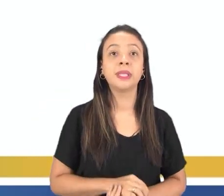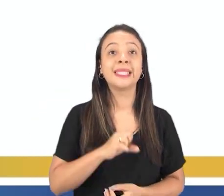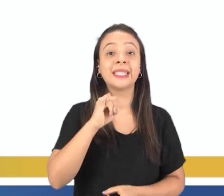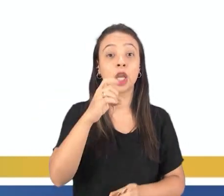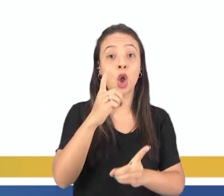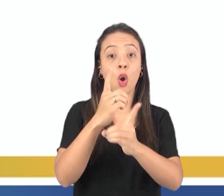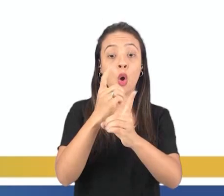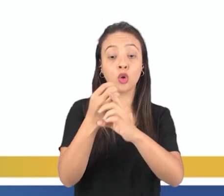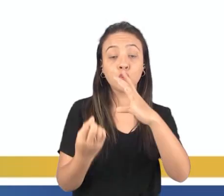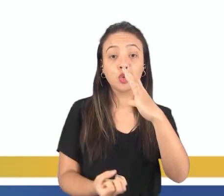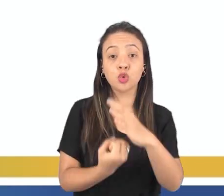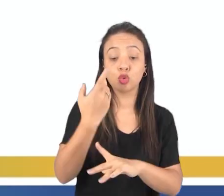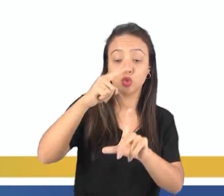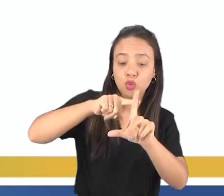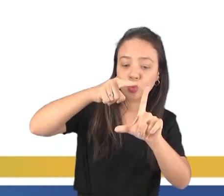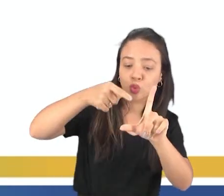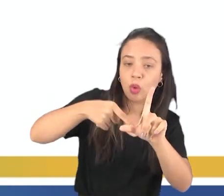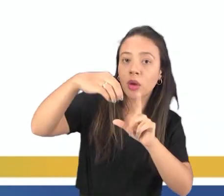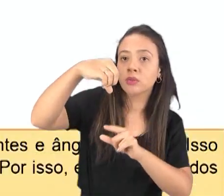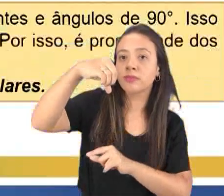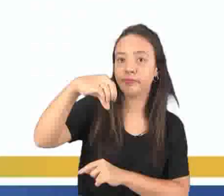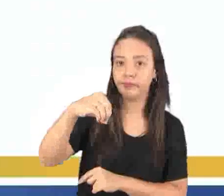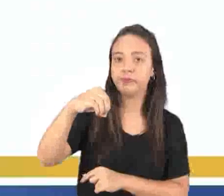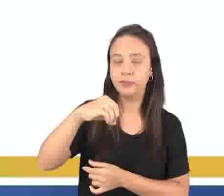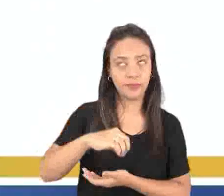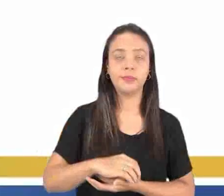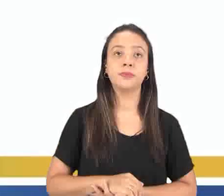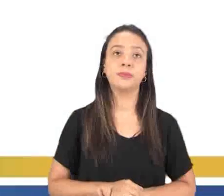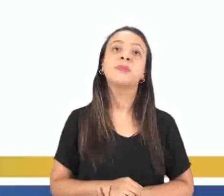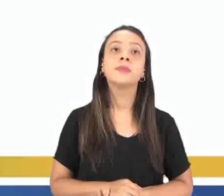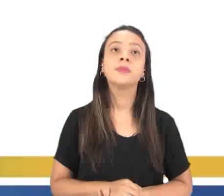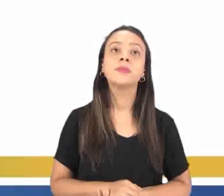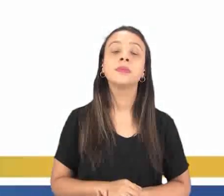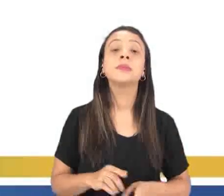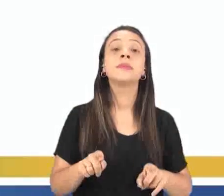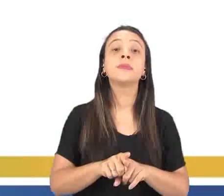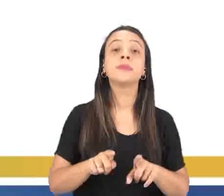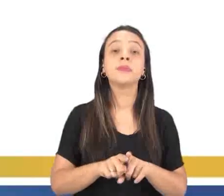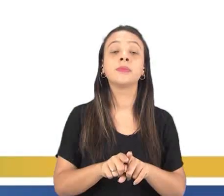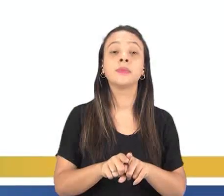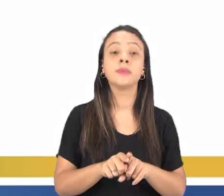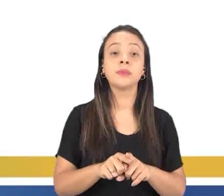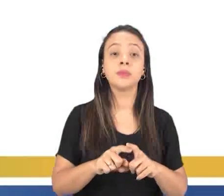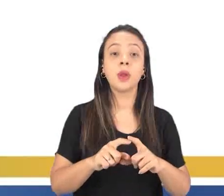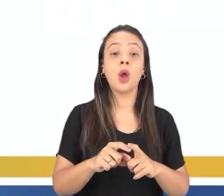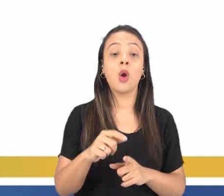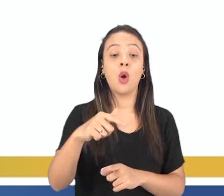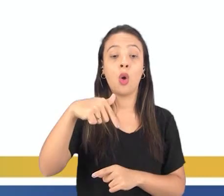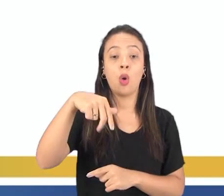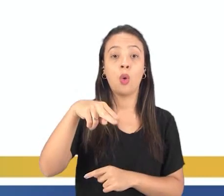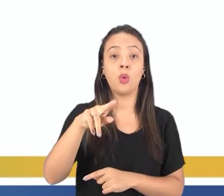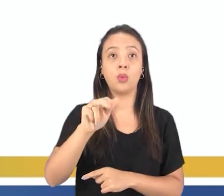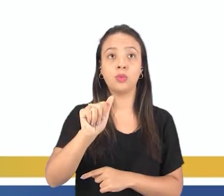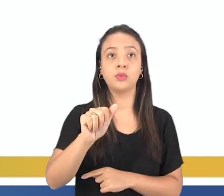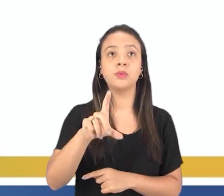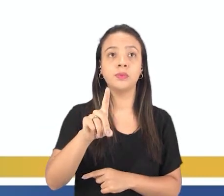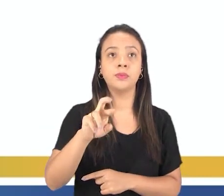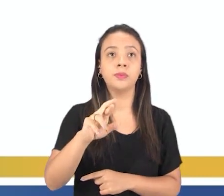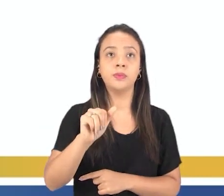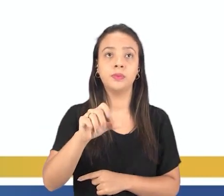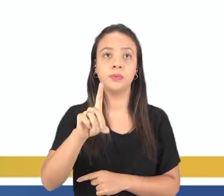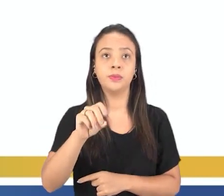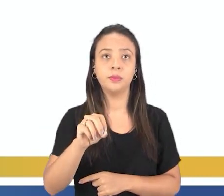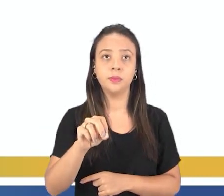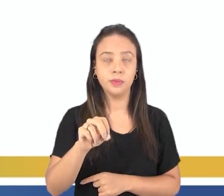forma um ângulo de 90 graus muito bem os quadrados pessoal são paralelogramos que possuem lados